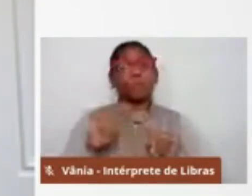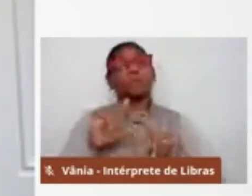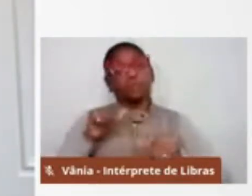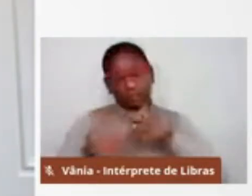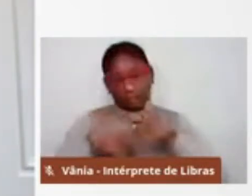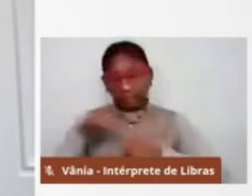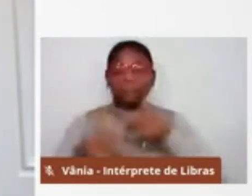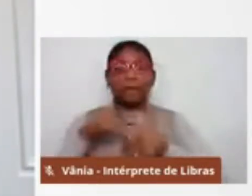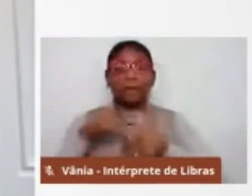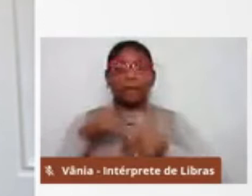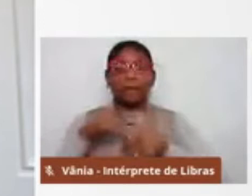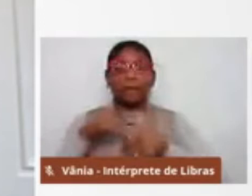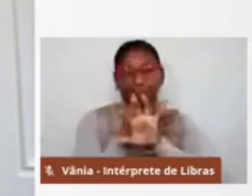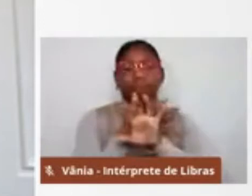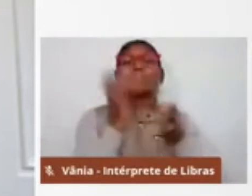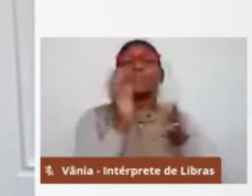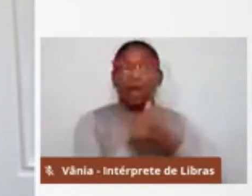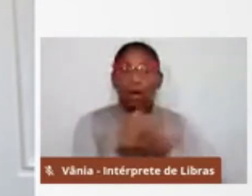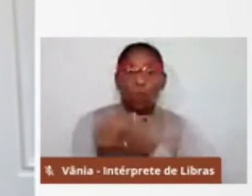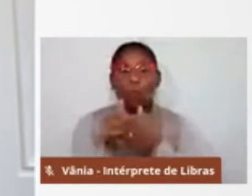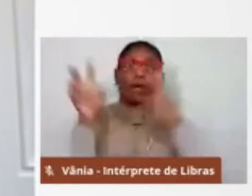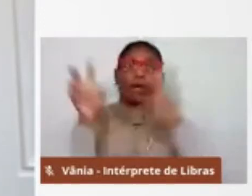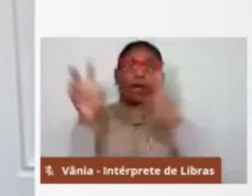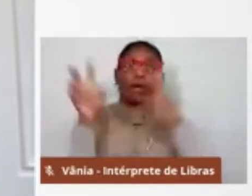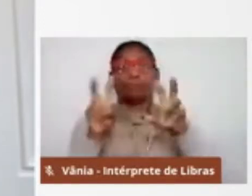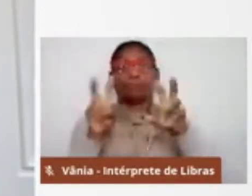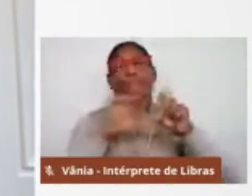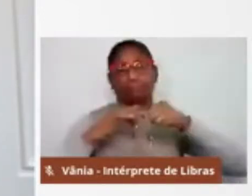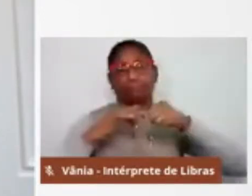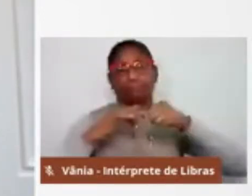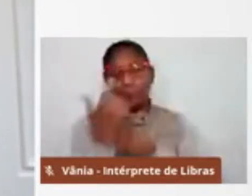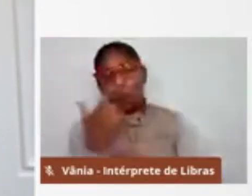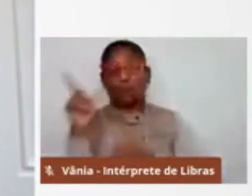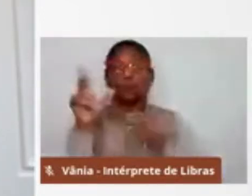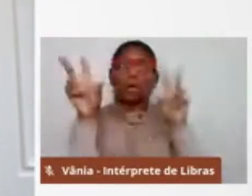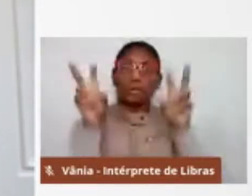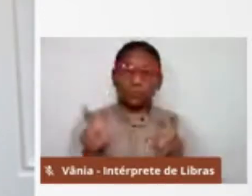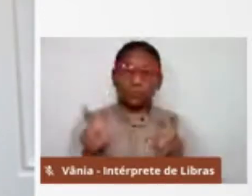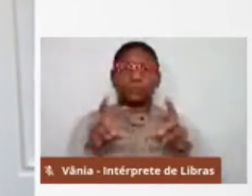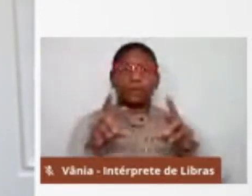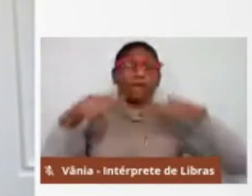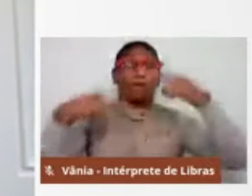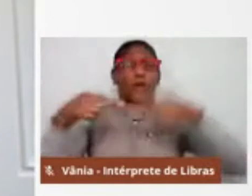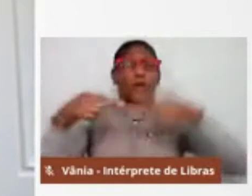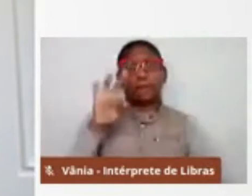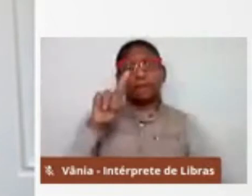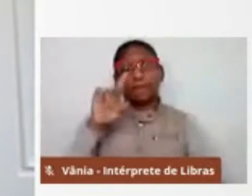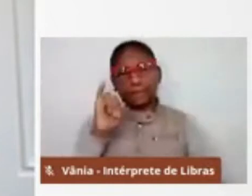virtualmente, acompanhando os temas ligados ao coronavírus e outros tantos temas, né, especialmente da reforma tributária que nós estamos